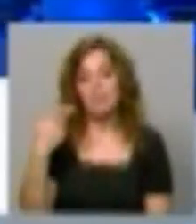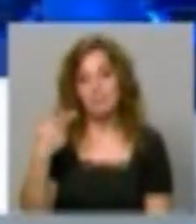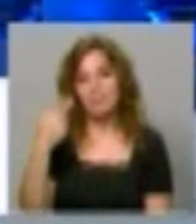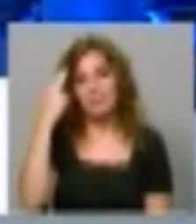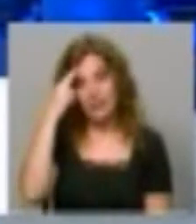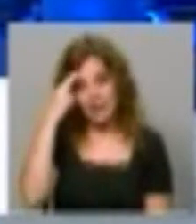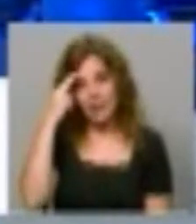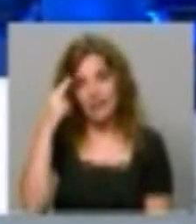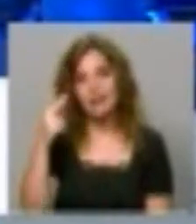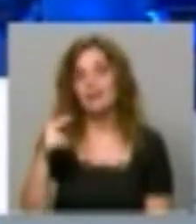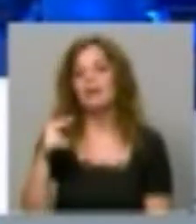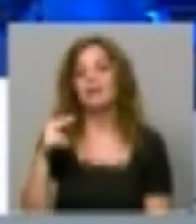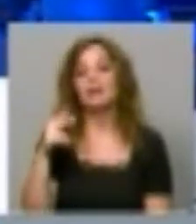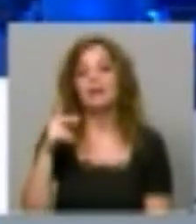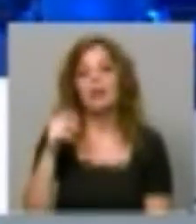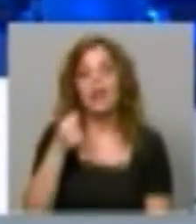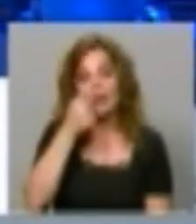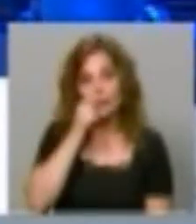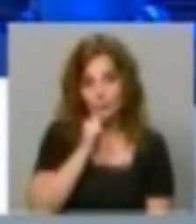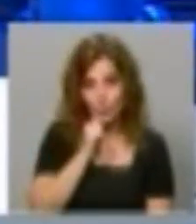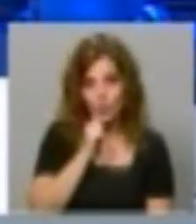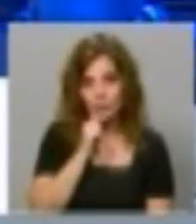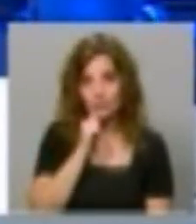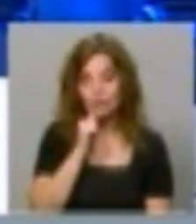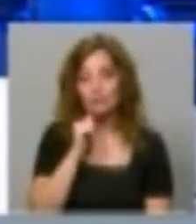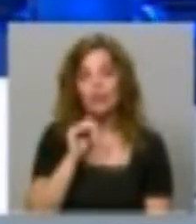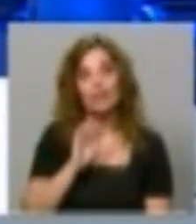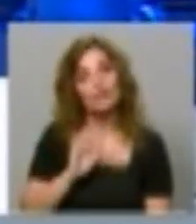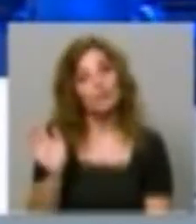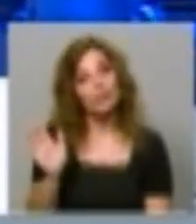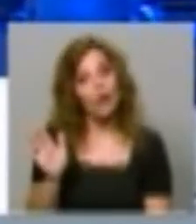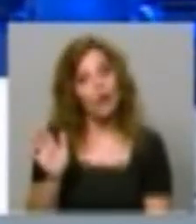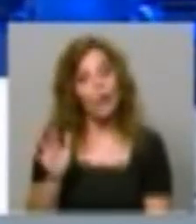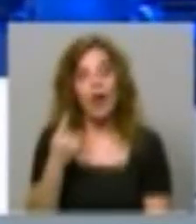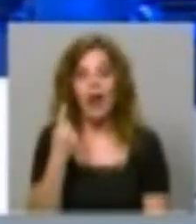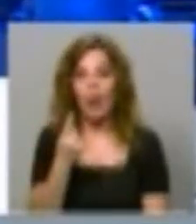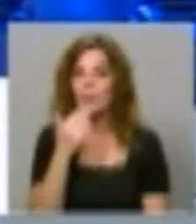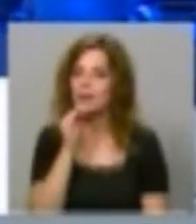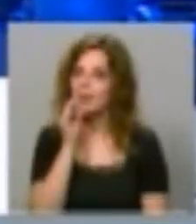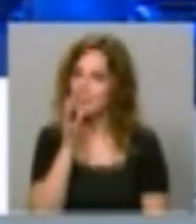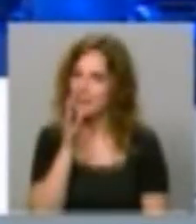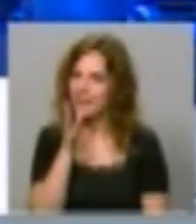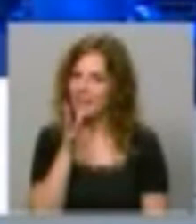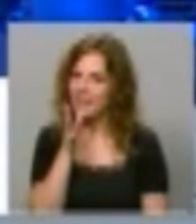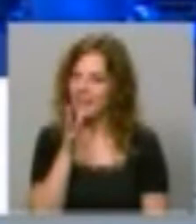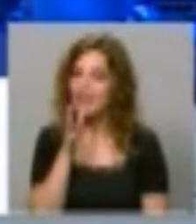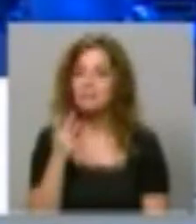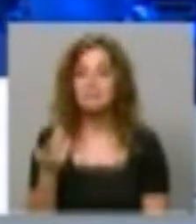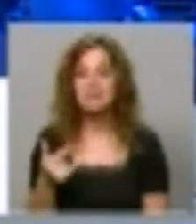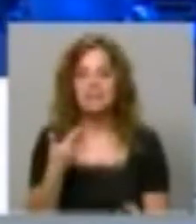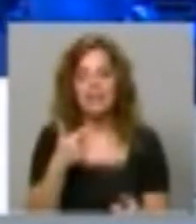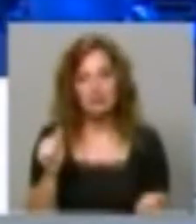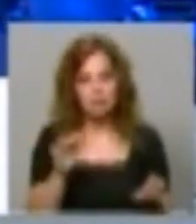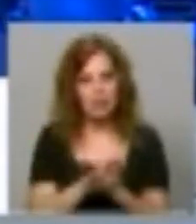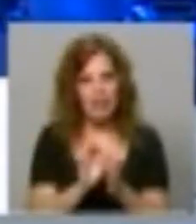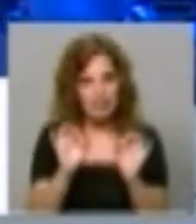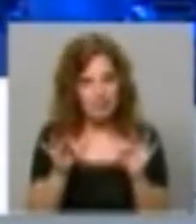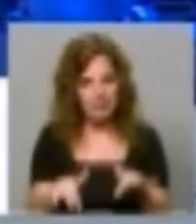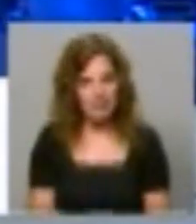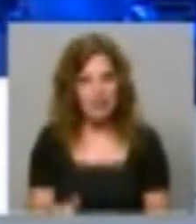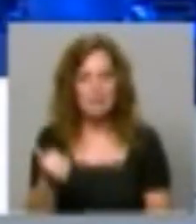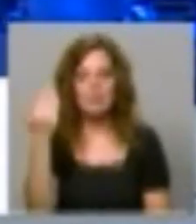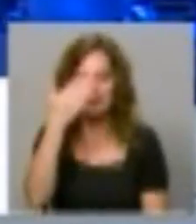nos açores a mudança acontece à uma da manhã e sempre minestra telejornal da noite